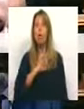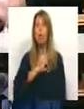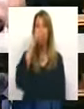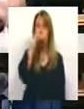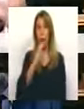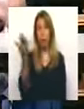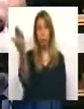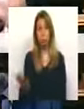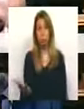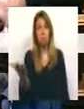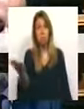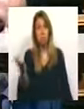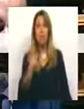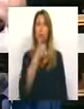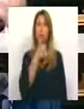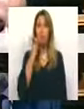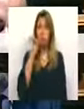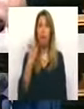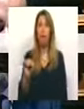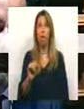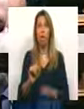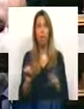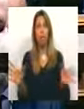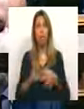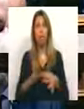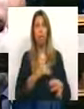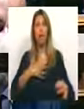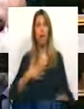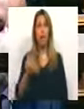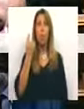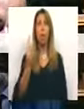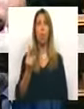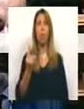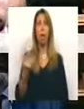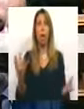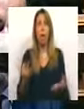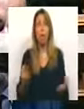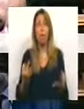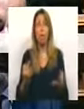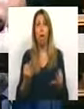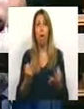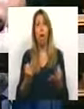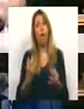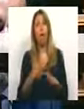está, tomou decisões sobre uma entidade onde prestou